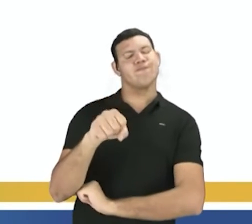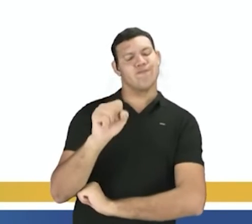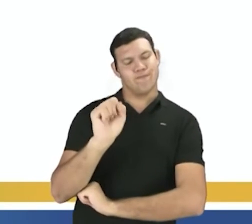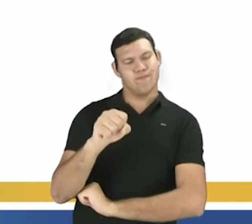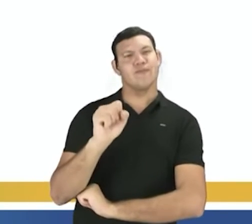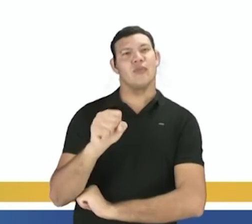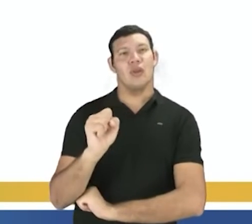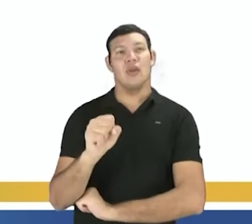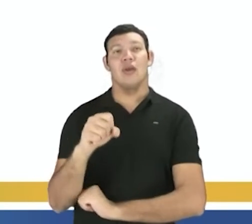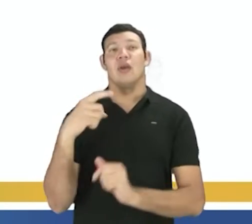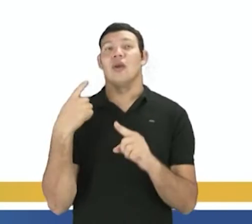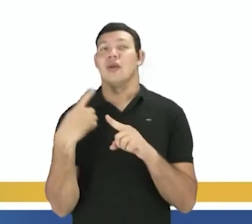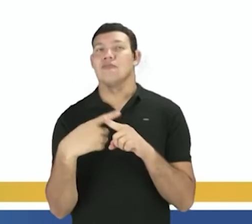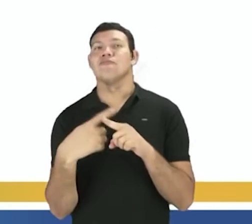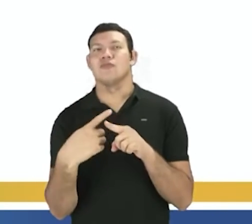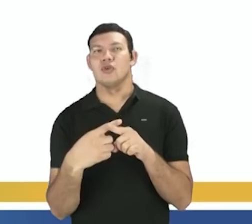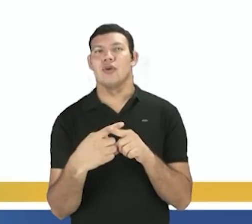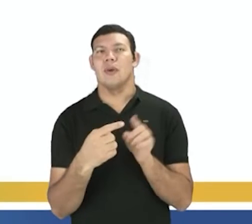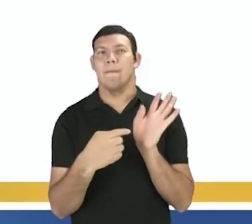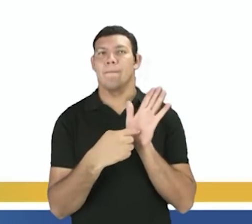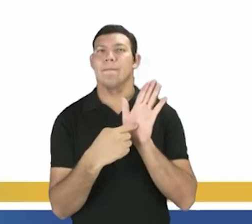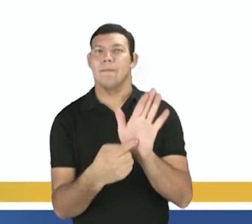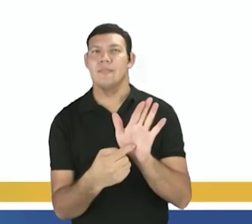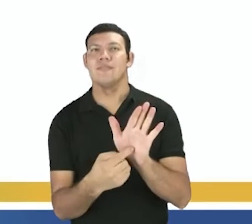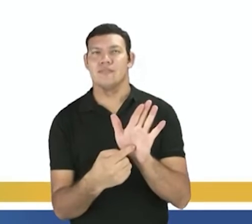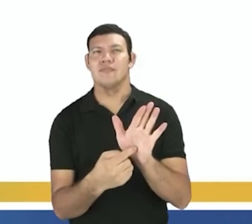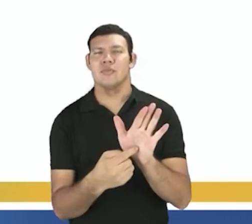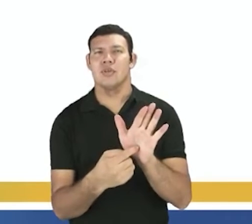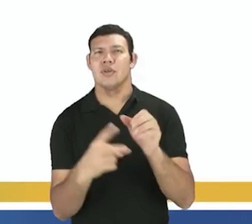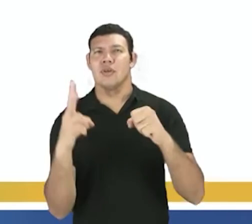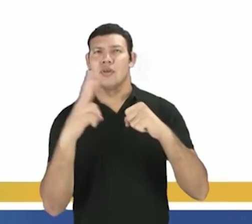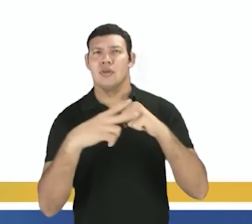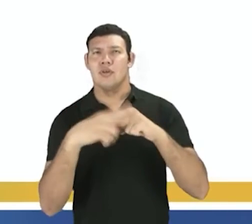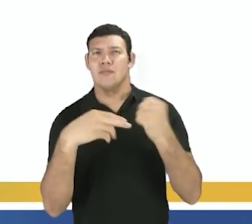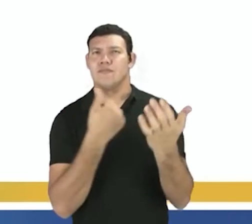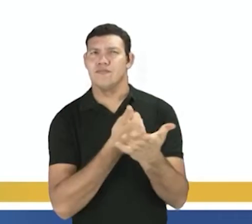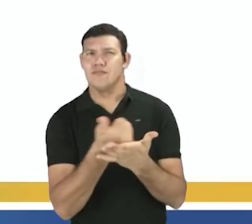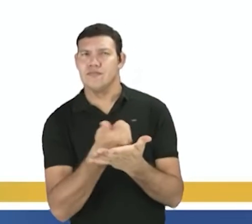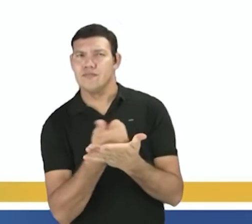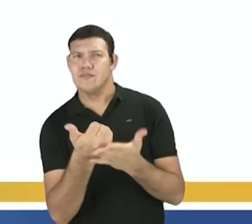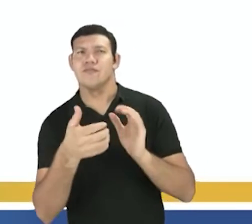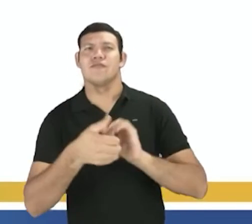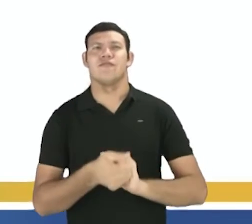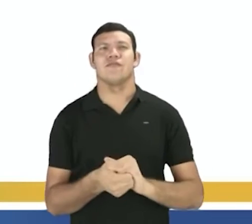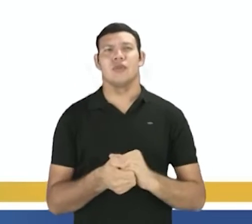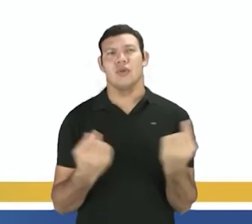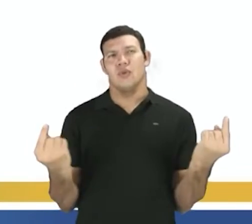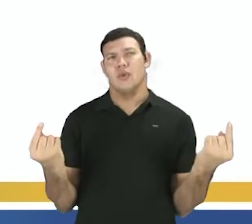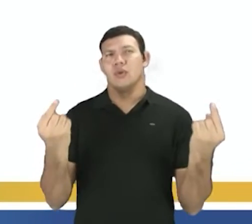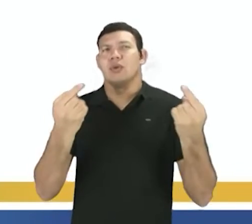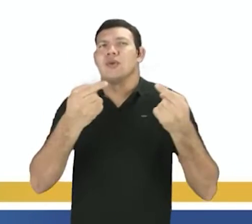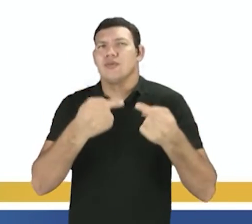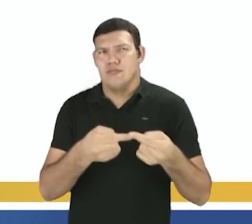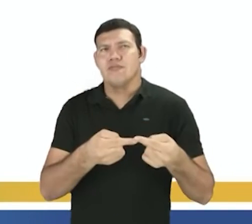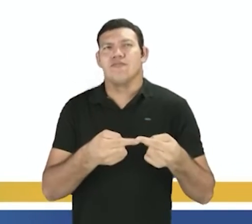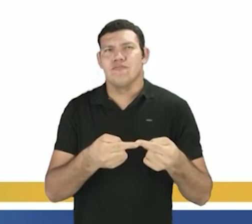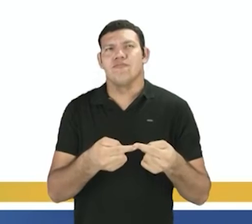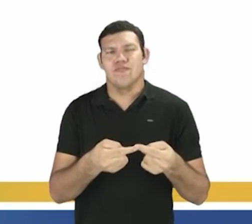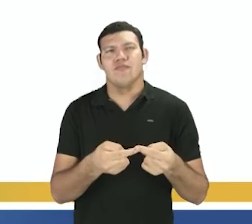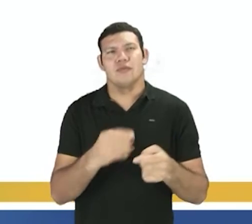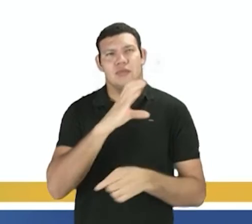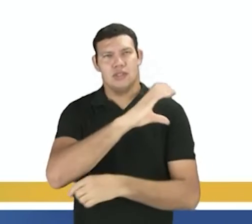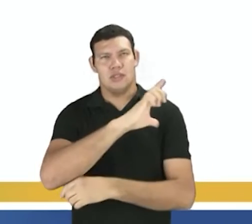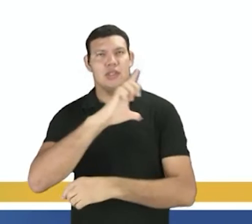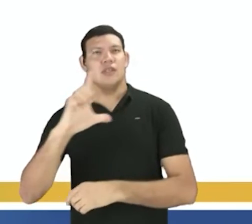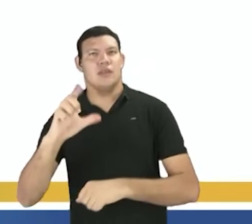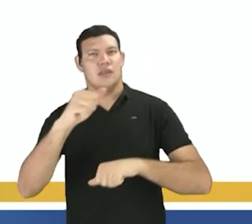Sim, pois indicam circunstância expressa pelo verbo e, de acordo com esta, classificam-se como advérbios de